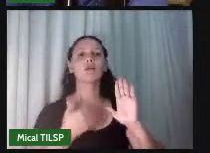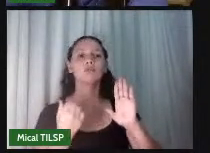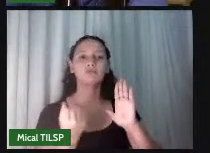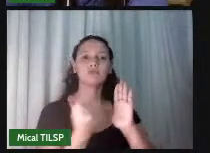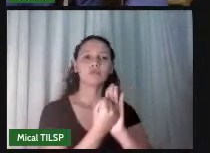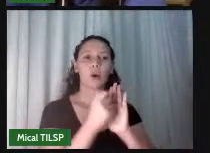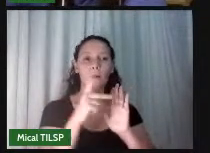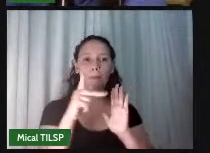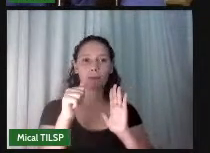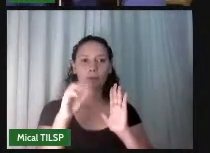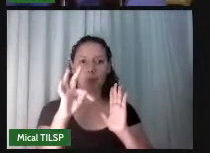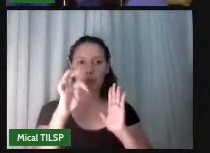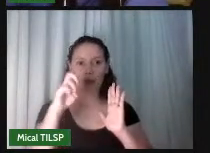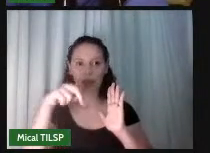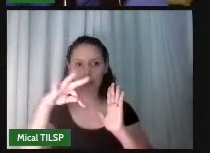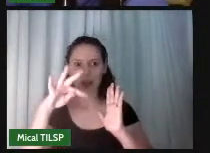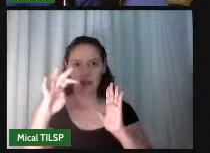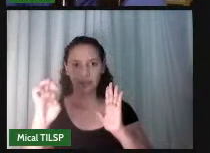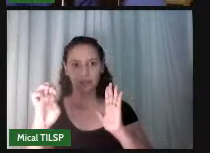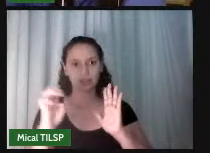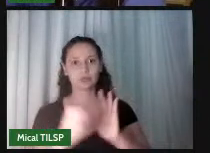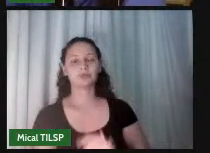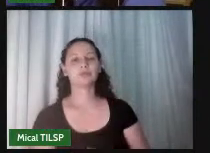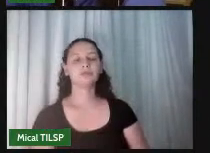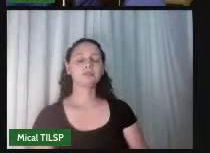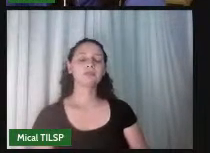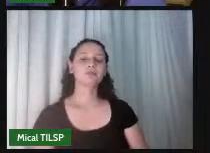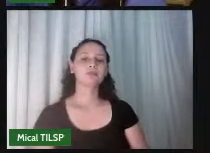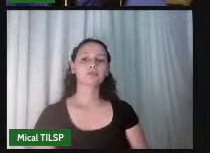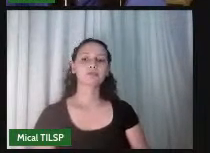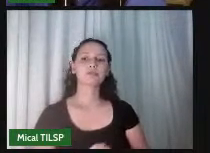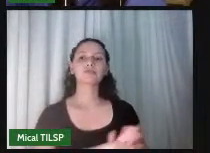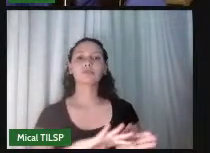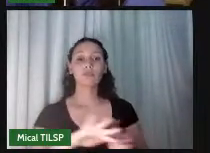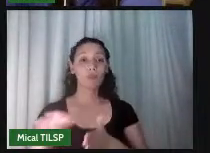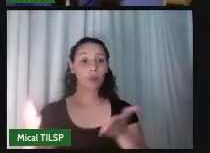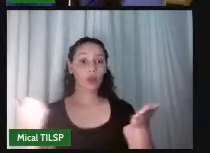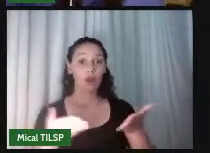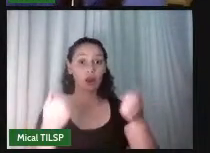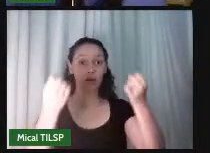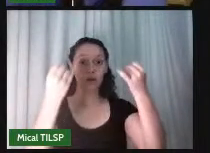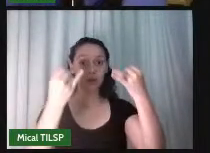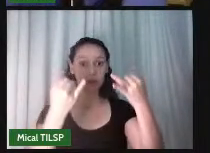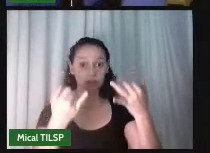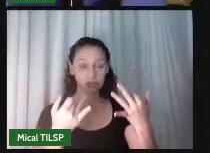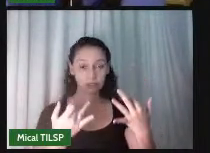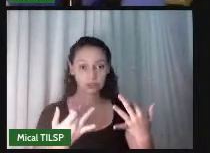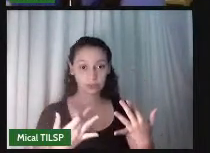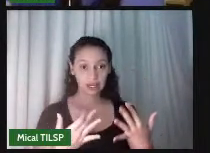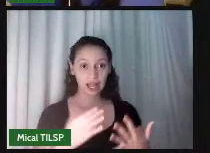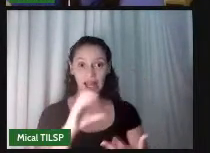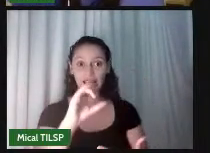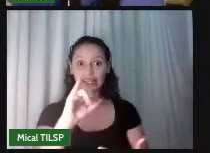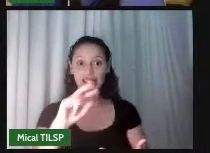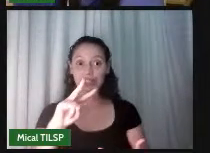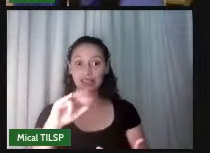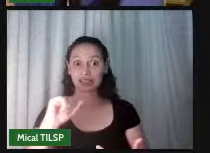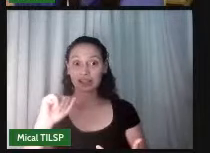E um pouquinho da perícia cível, agora eu vou conversar com vocês, tá, que é uma das coisas que eu mais faço